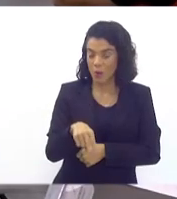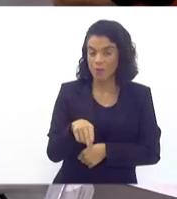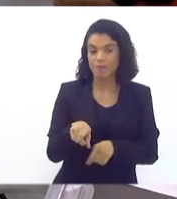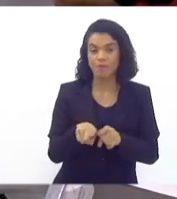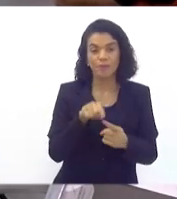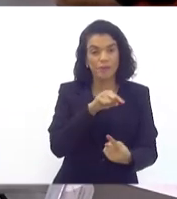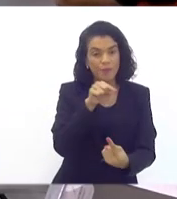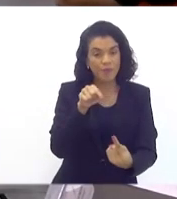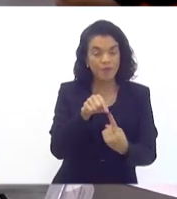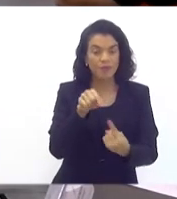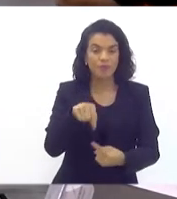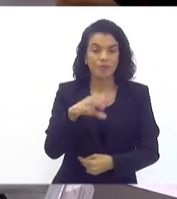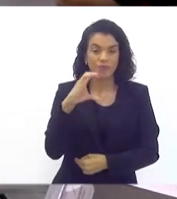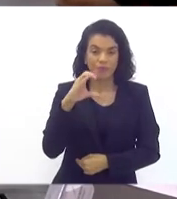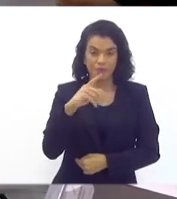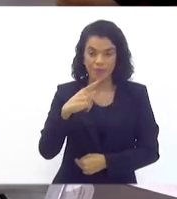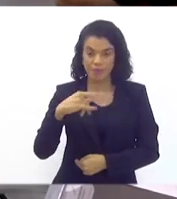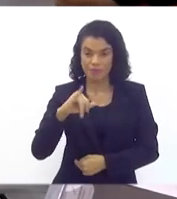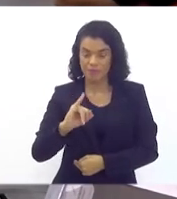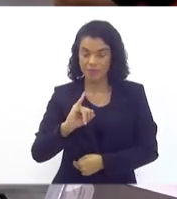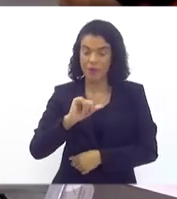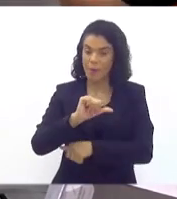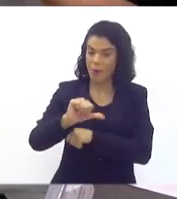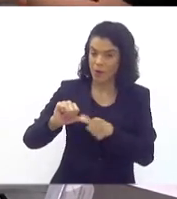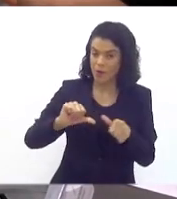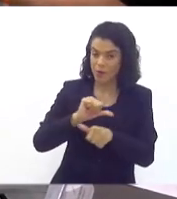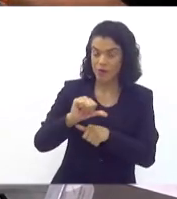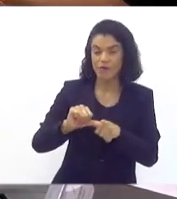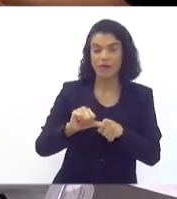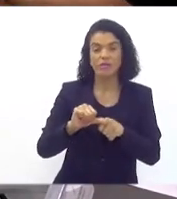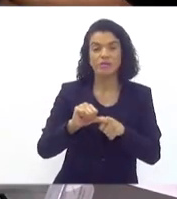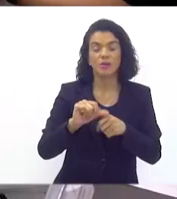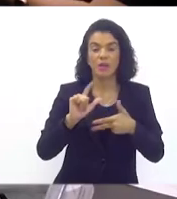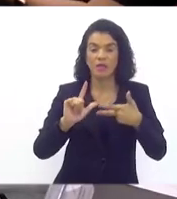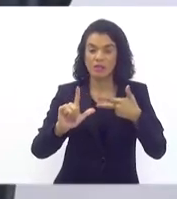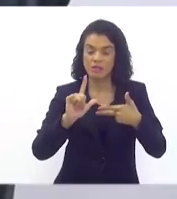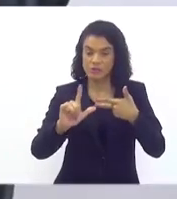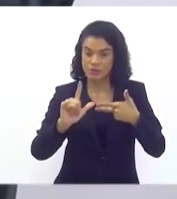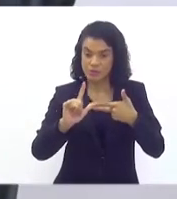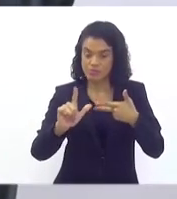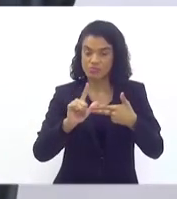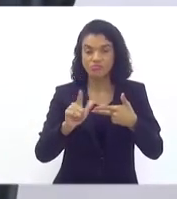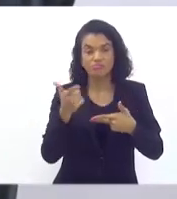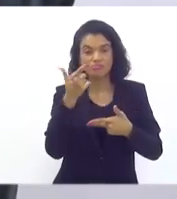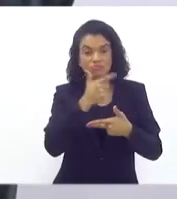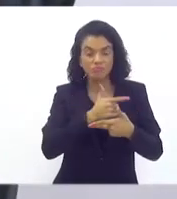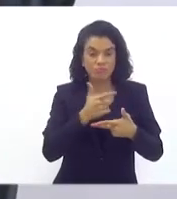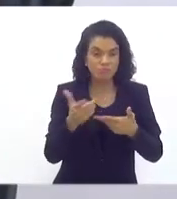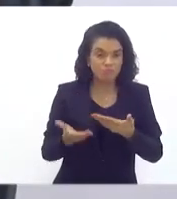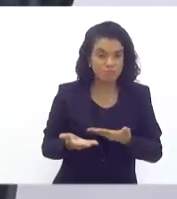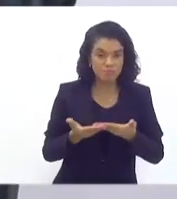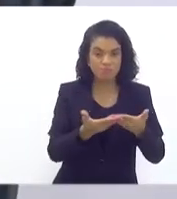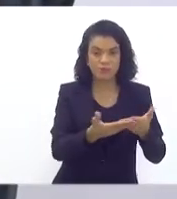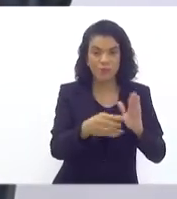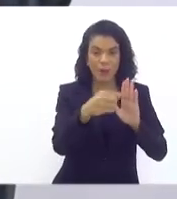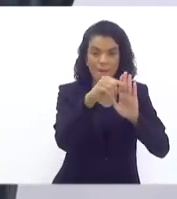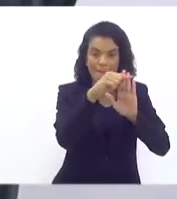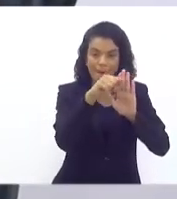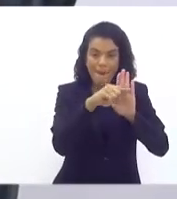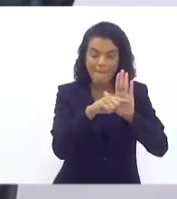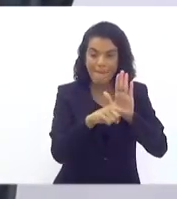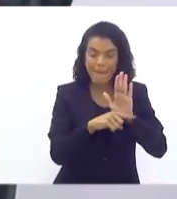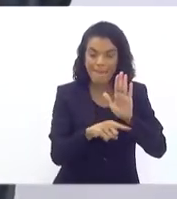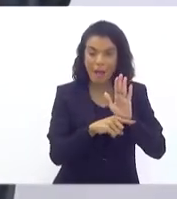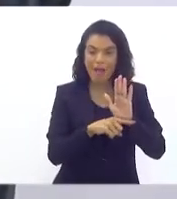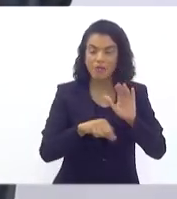fruto dessa CPI eventual modificação na legislação para que a gente possa amparar e dar os critérios de rodízio